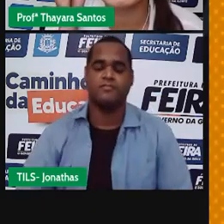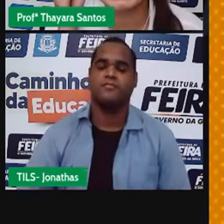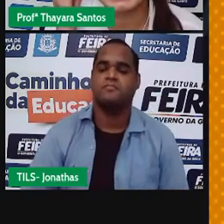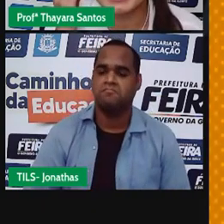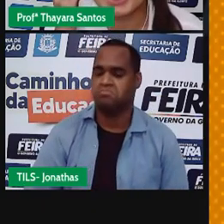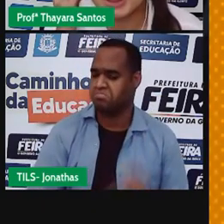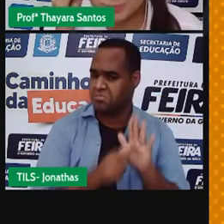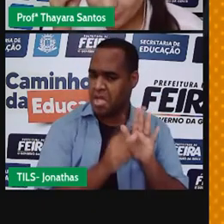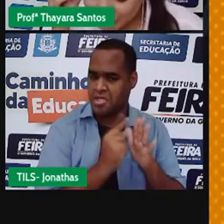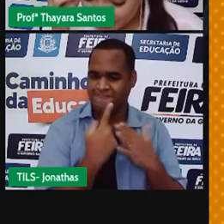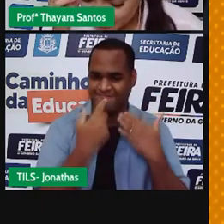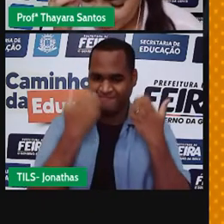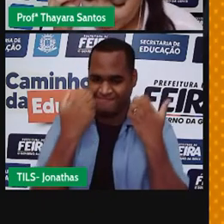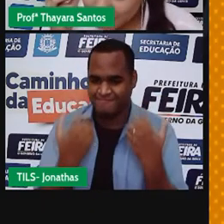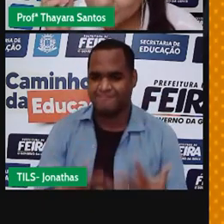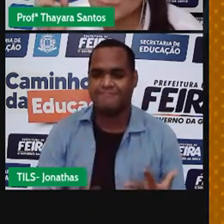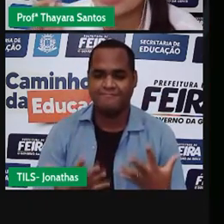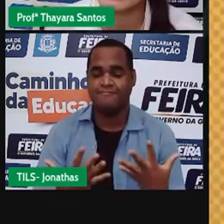Antes de tudo,